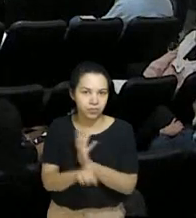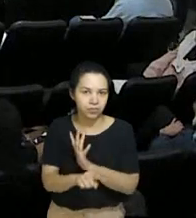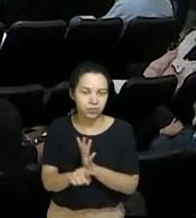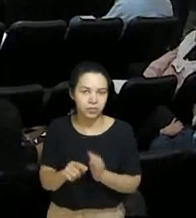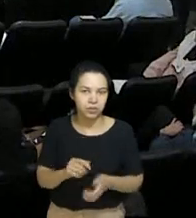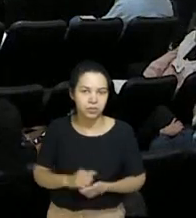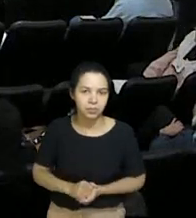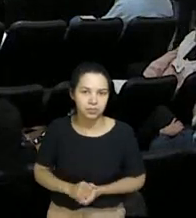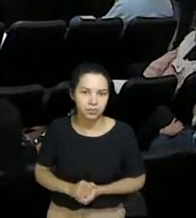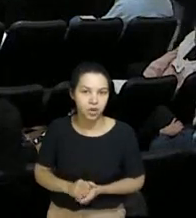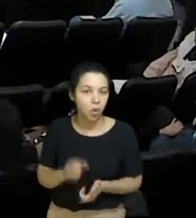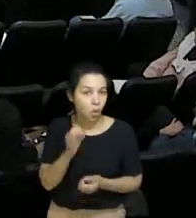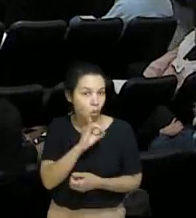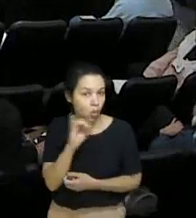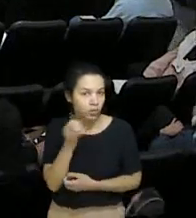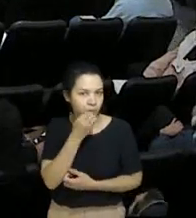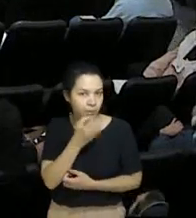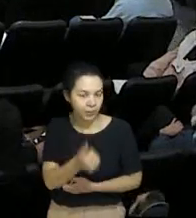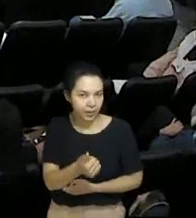tudo bem? Aqui?